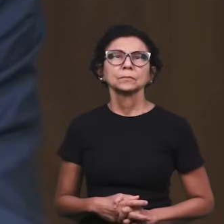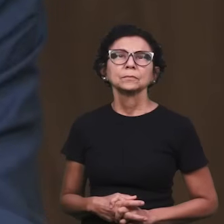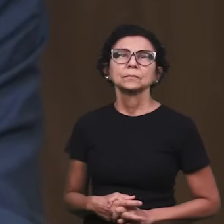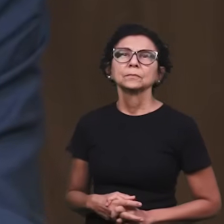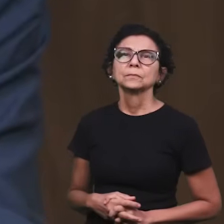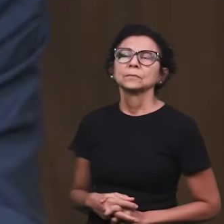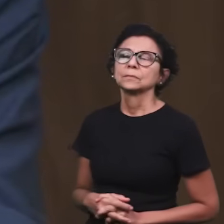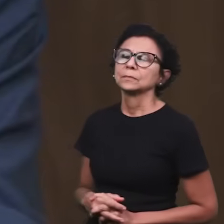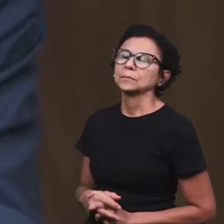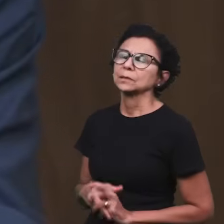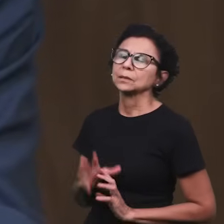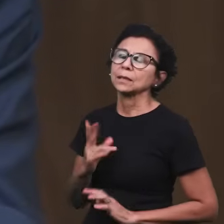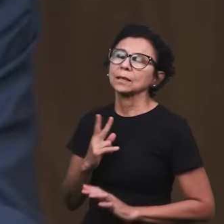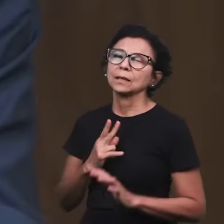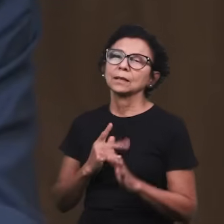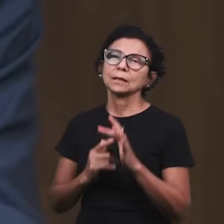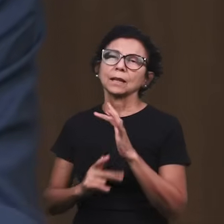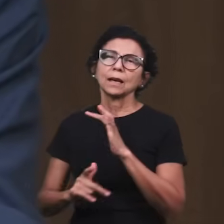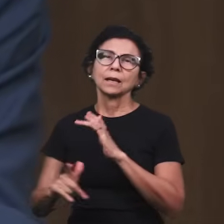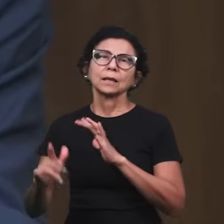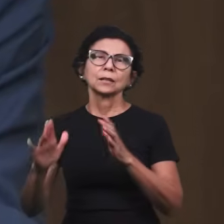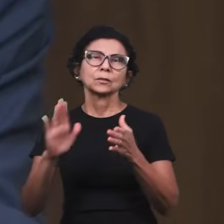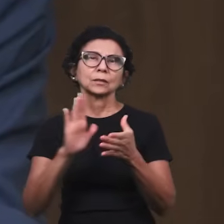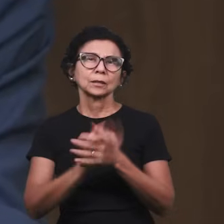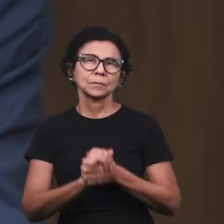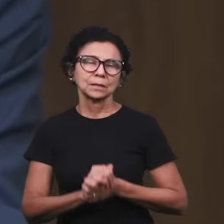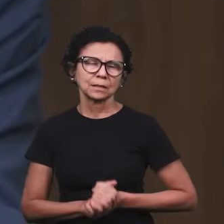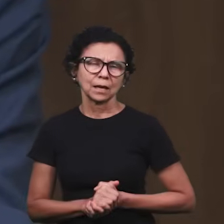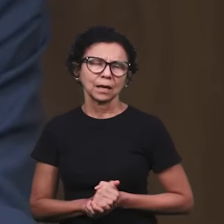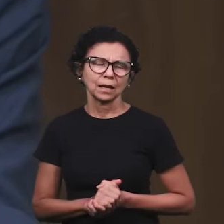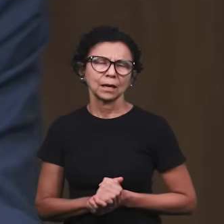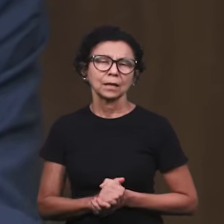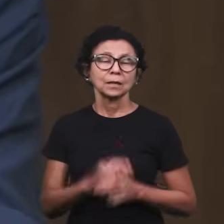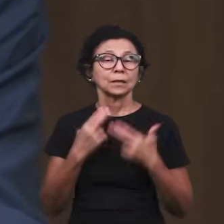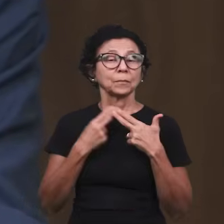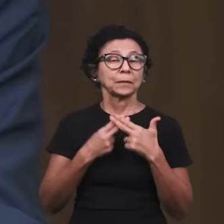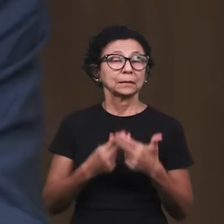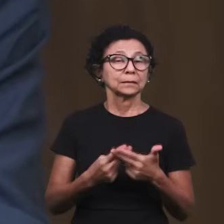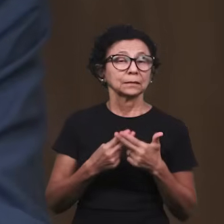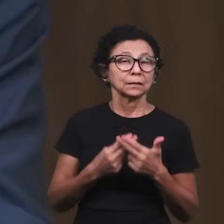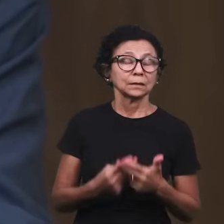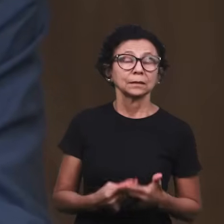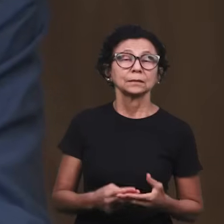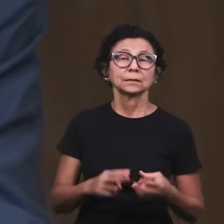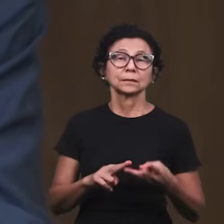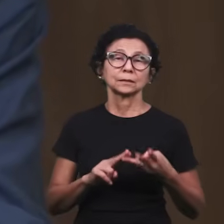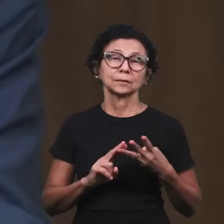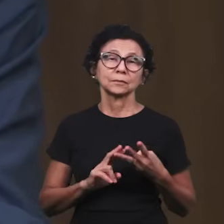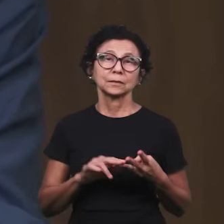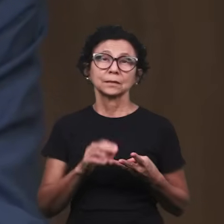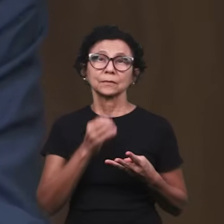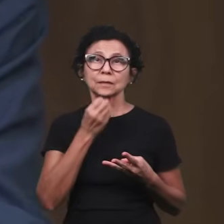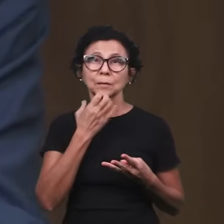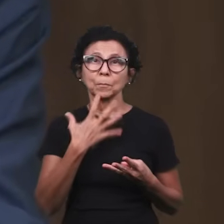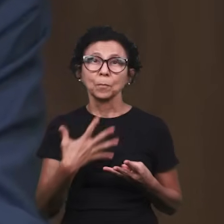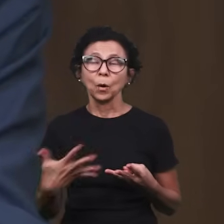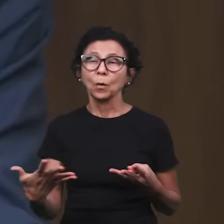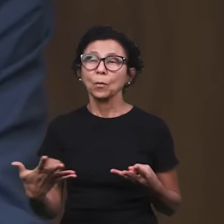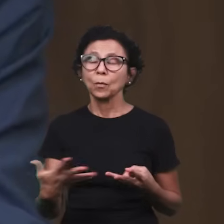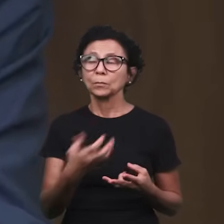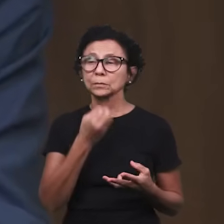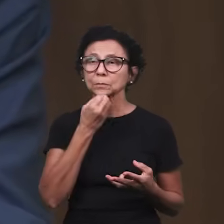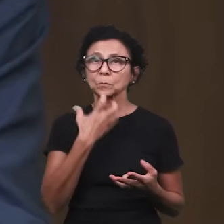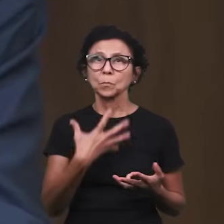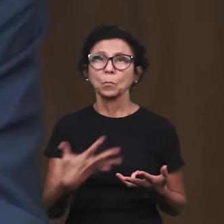você vai ser longânimo, Exatamente. ou seja, tardio em irar-se. Você vai ser benigno. Benigno de